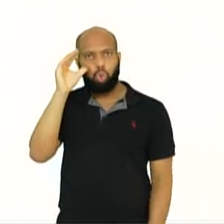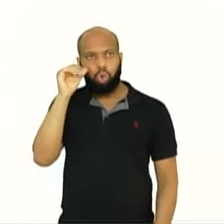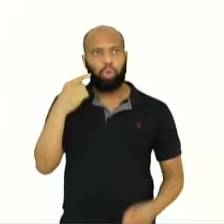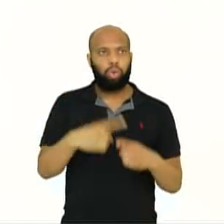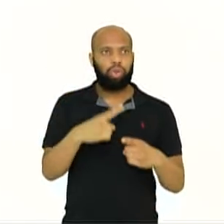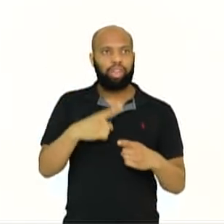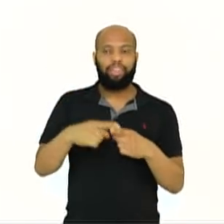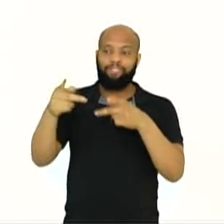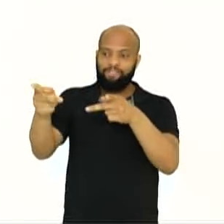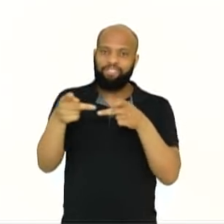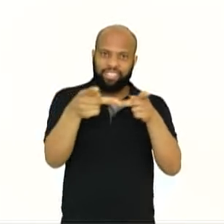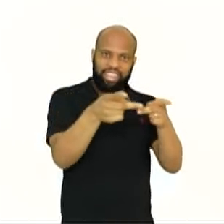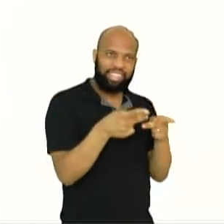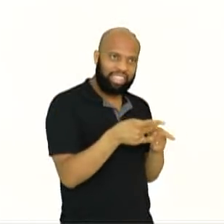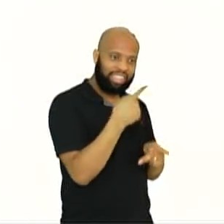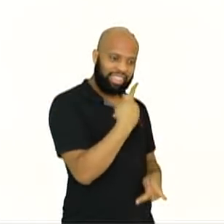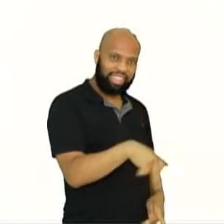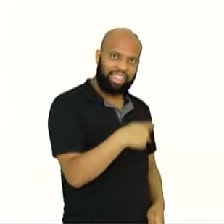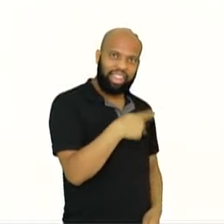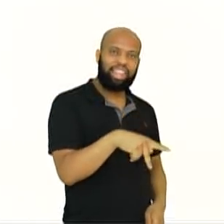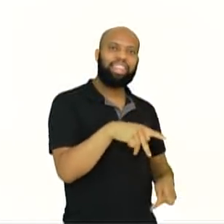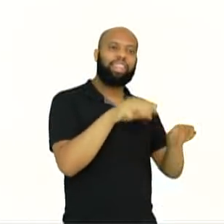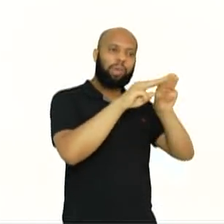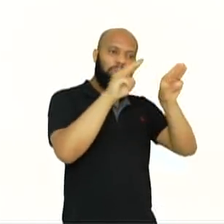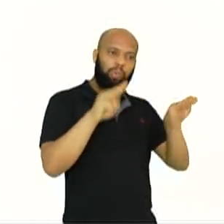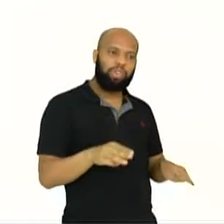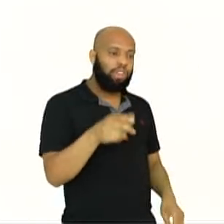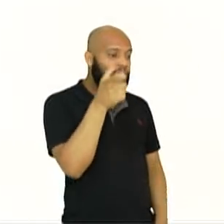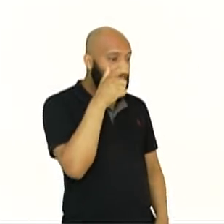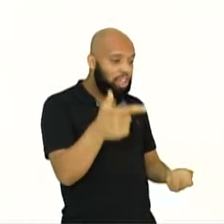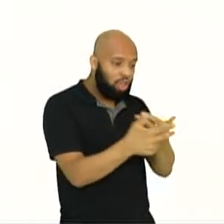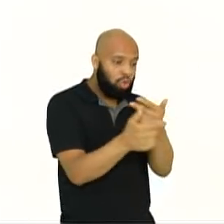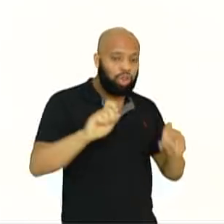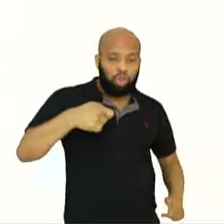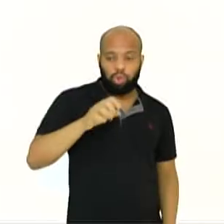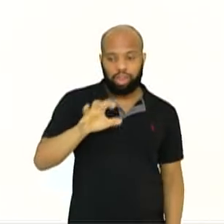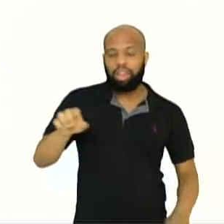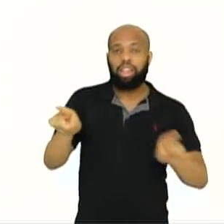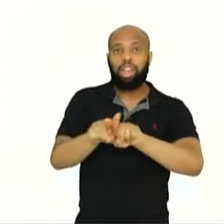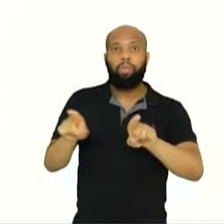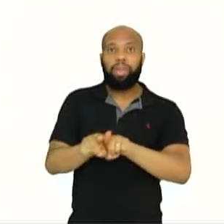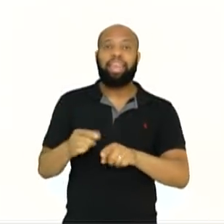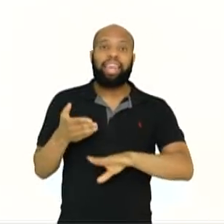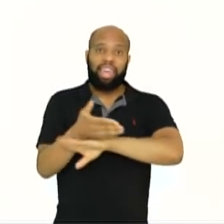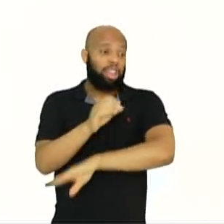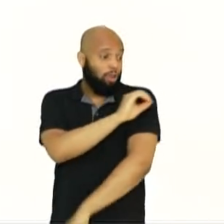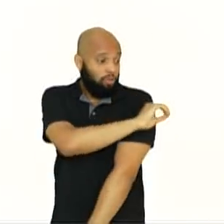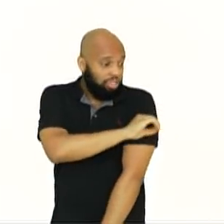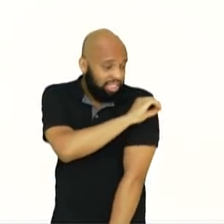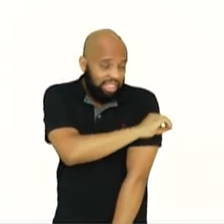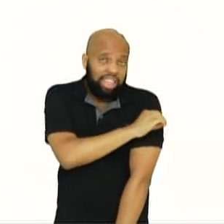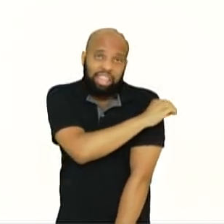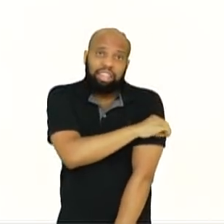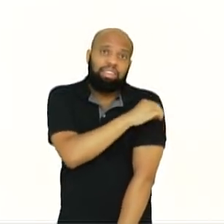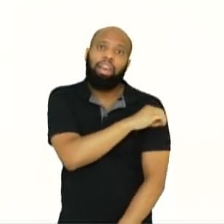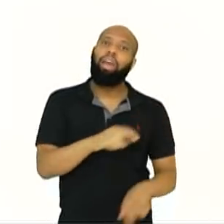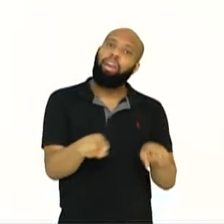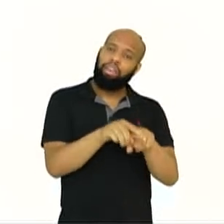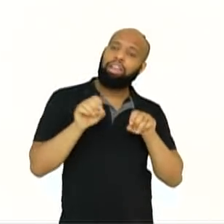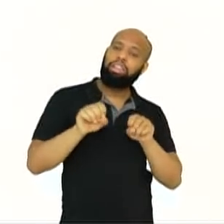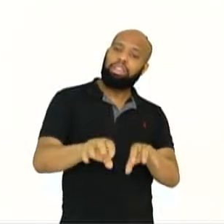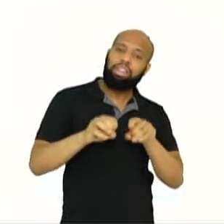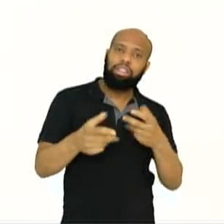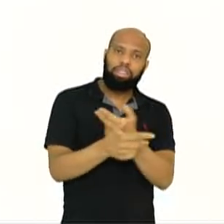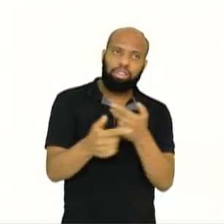vêm visitar o próprio acervo deles e participam inclusive de algumas oficinas. Daqui a pouquinho nós vamos ter uma participação especial com